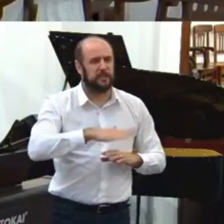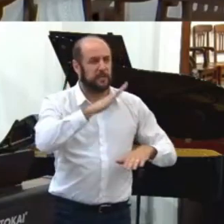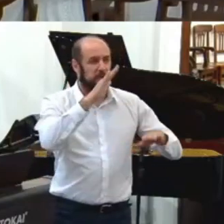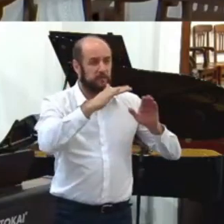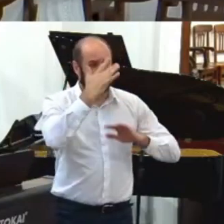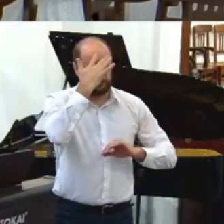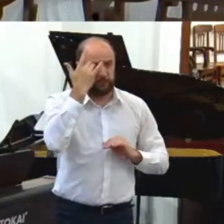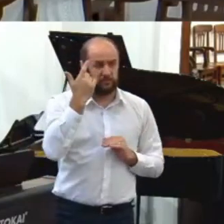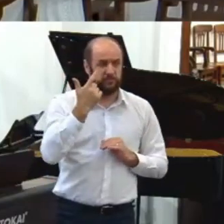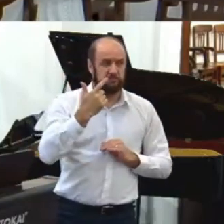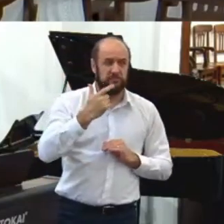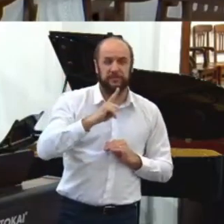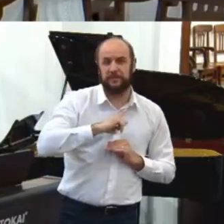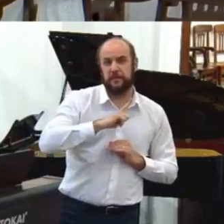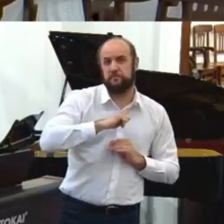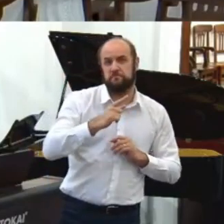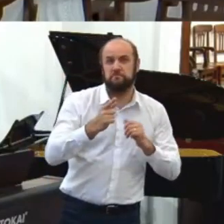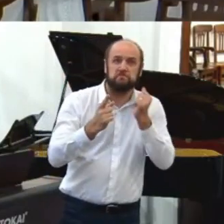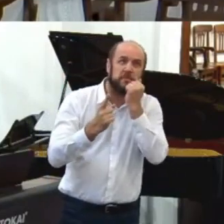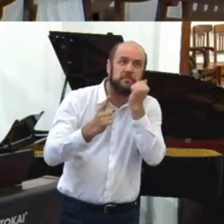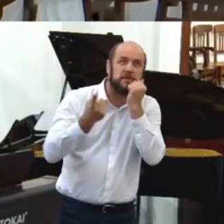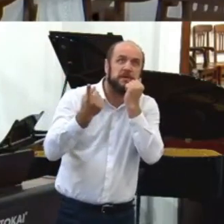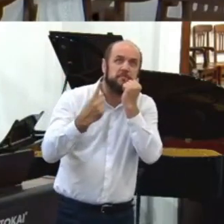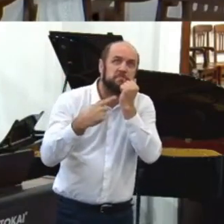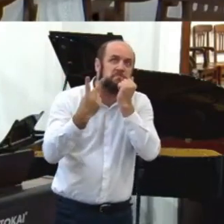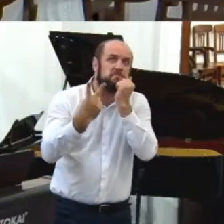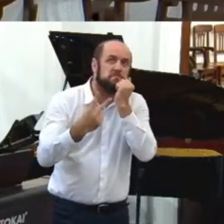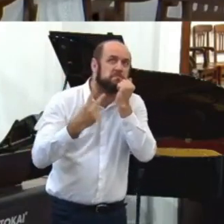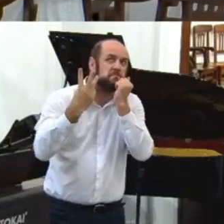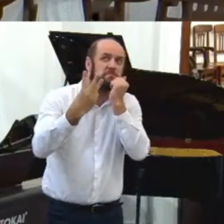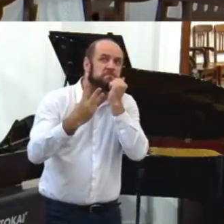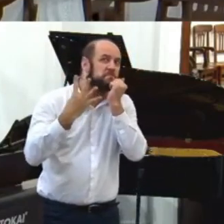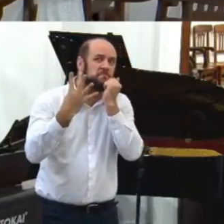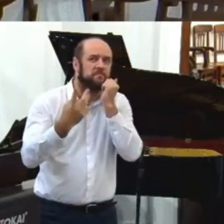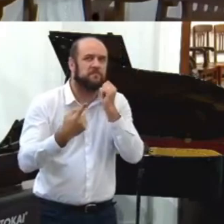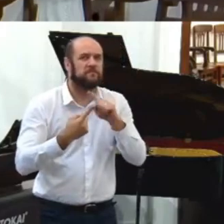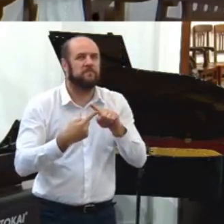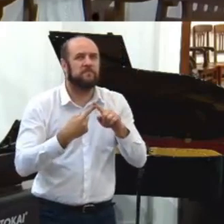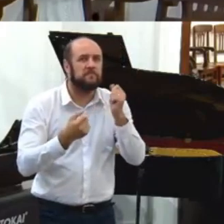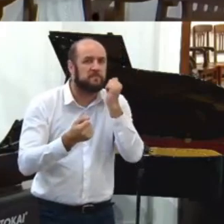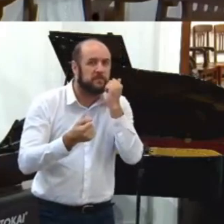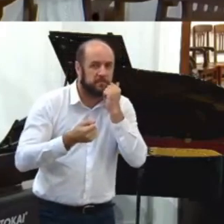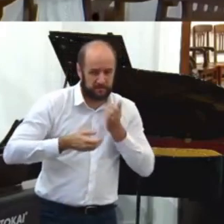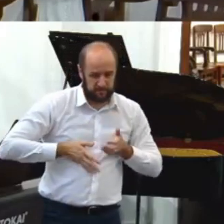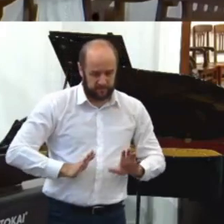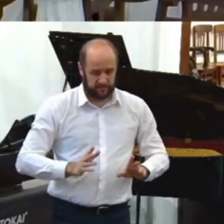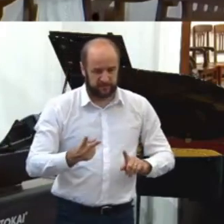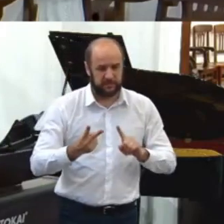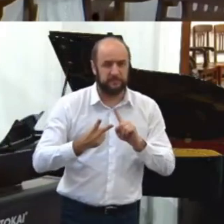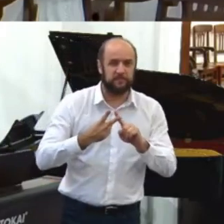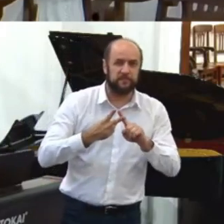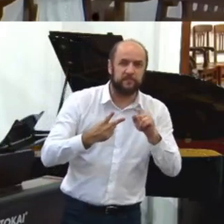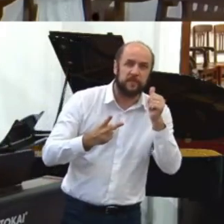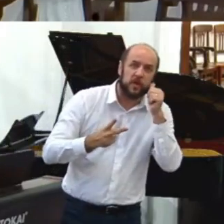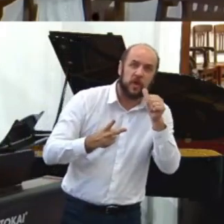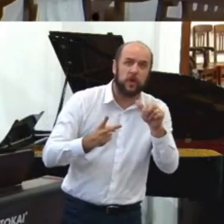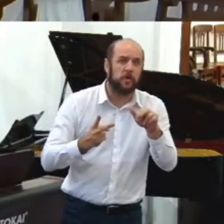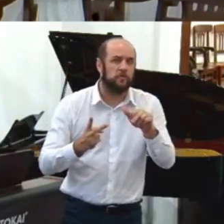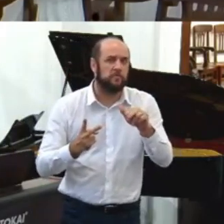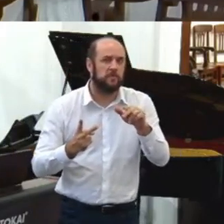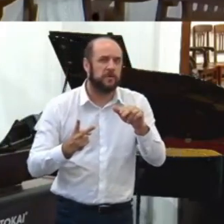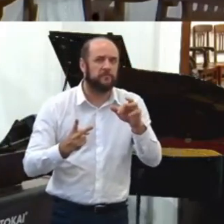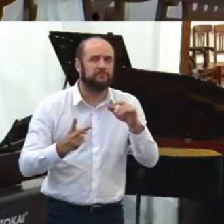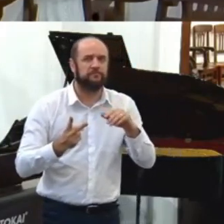não têm uma mãe só. Às vezes é a mãe que gera, às vezes é a irmã mais velha,